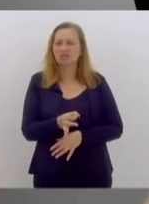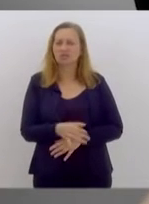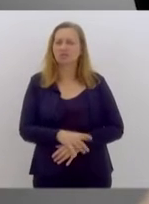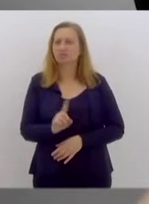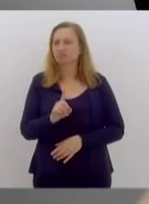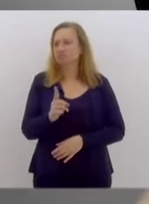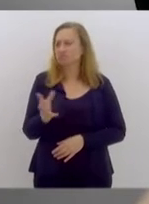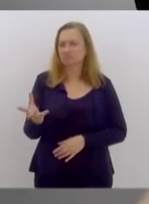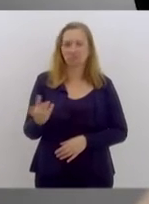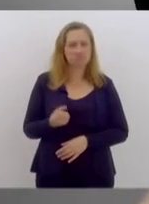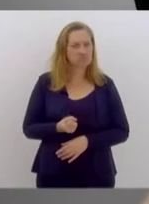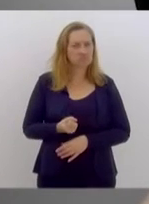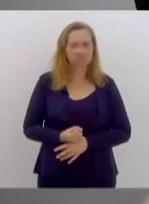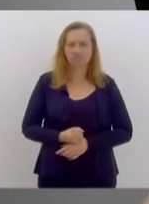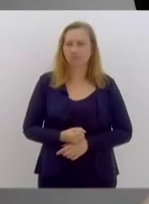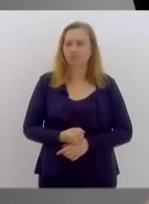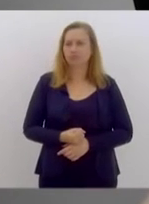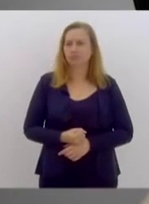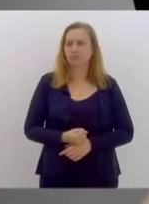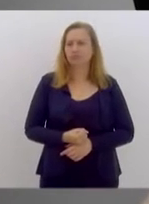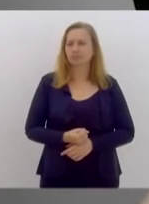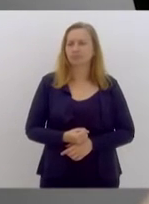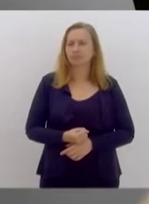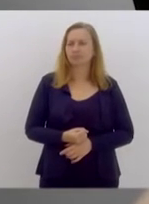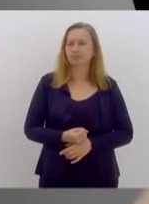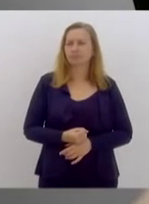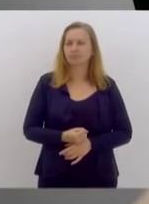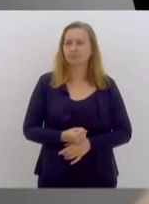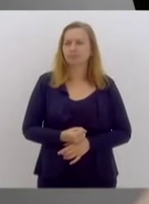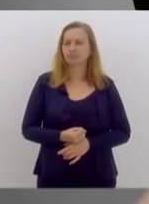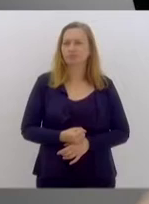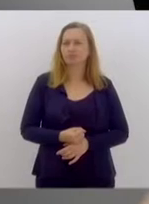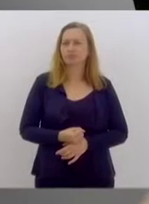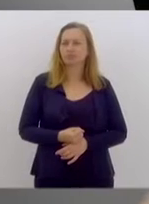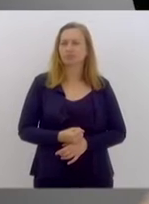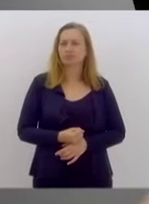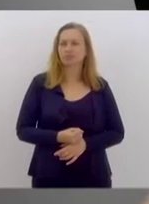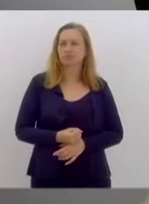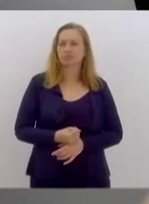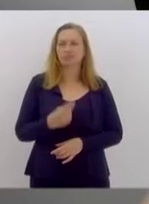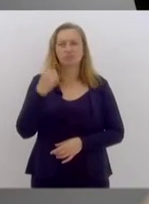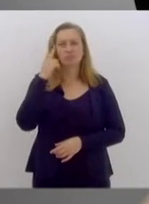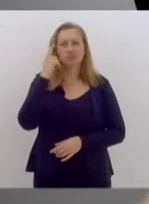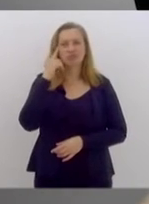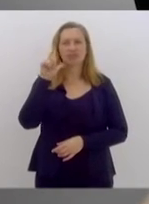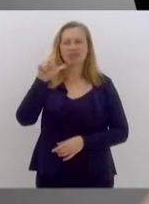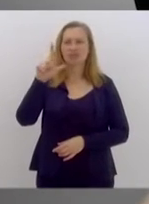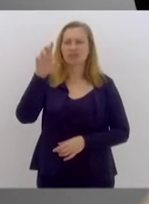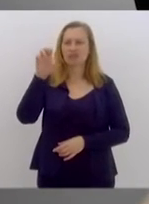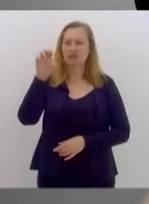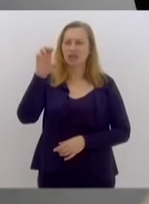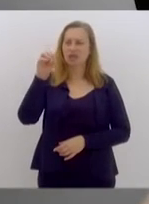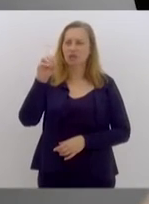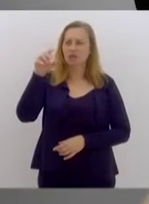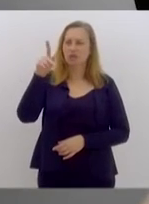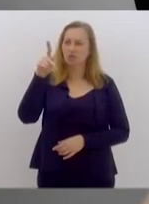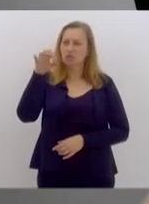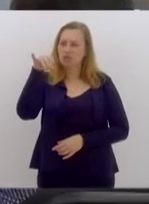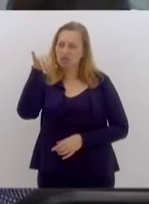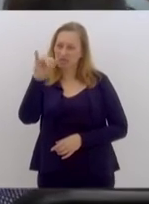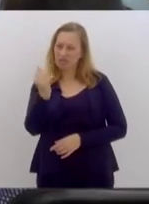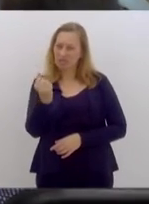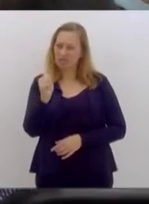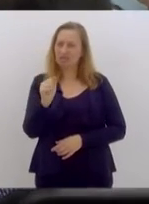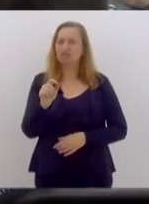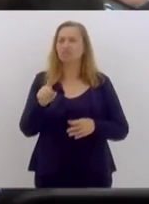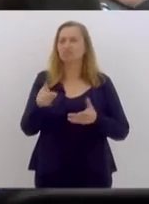inaceitável se alienar a estação da Leopoldina ali no na concessão